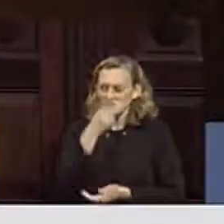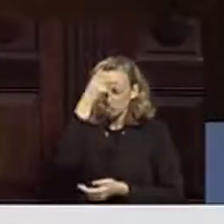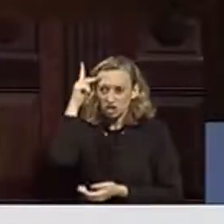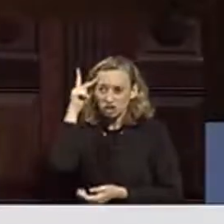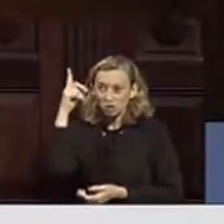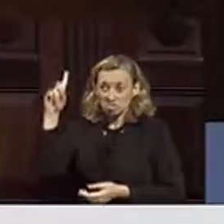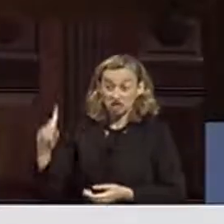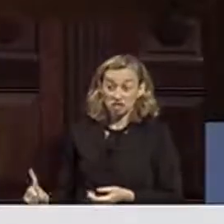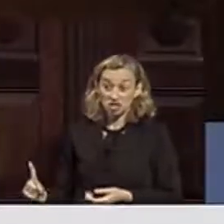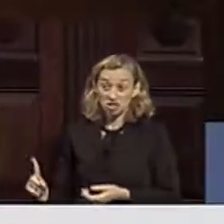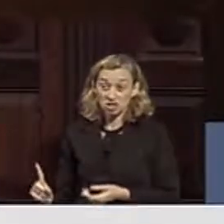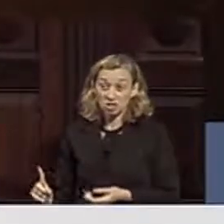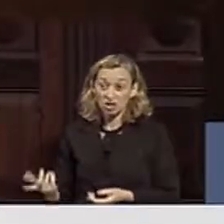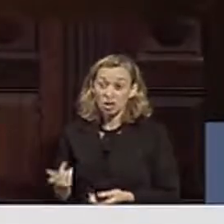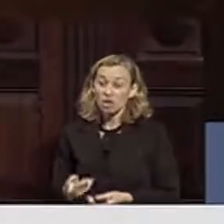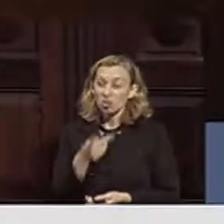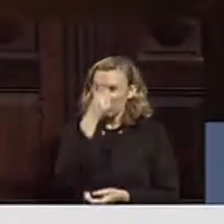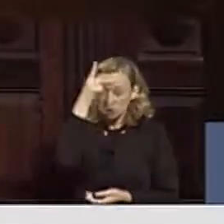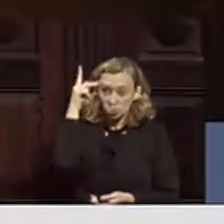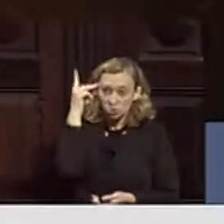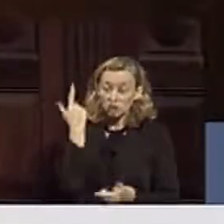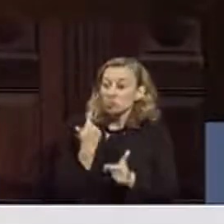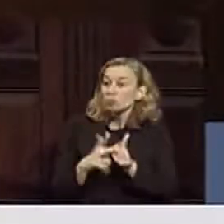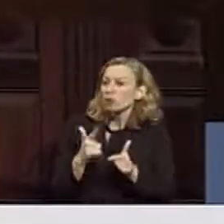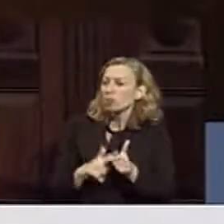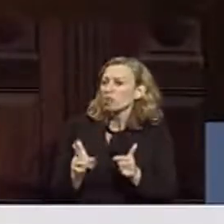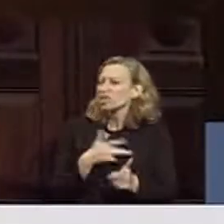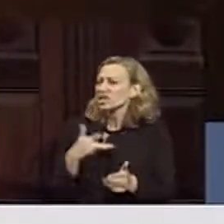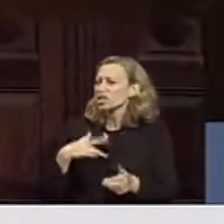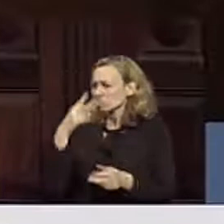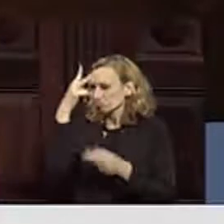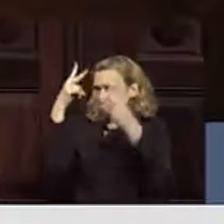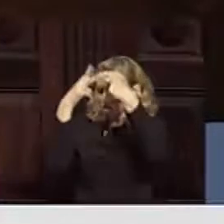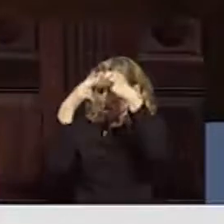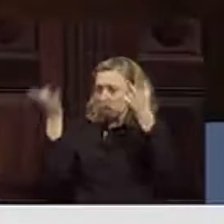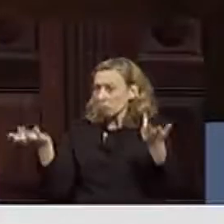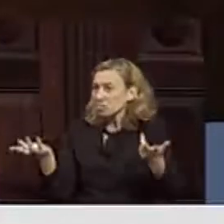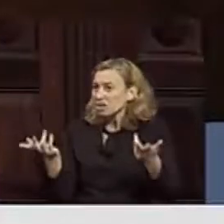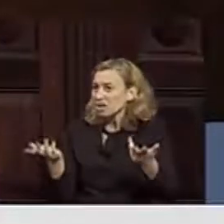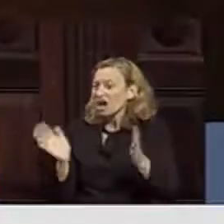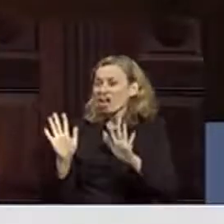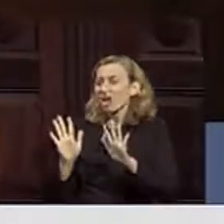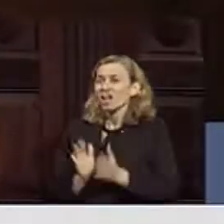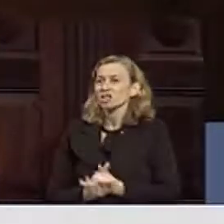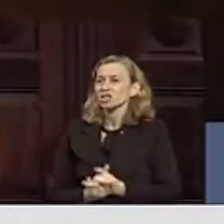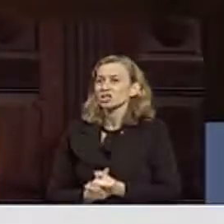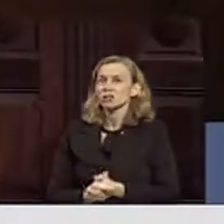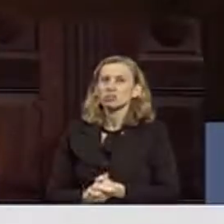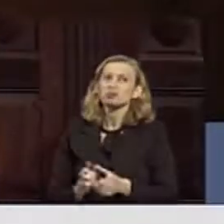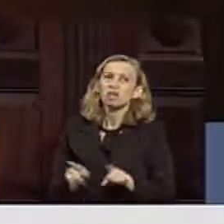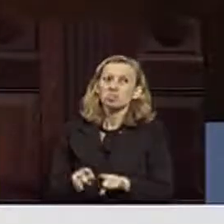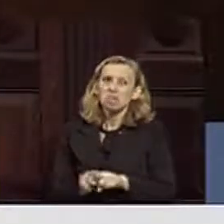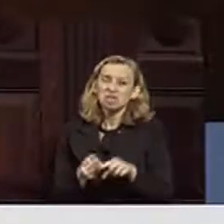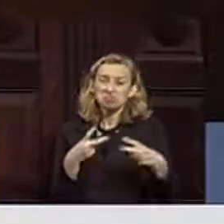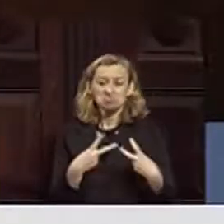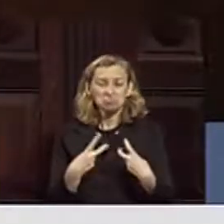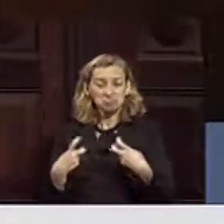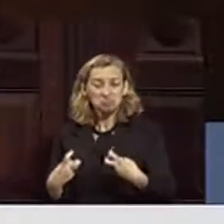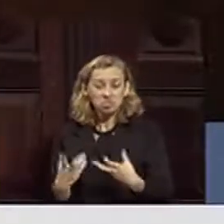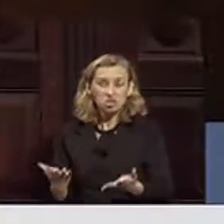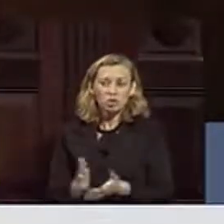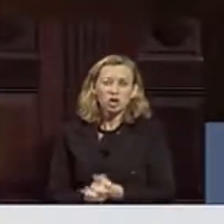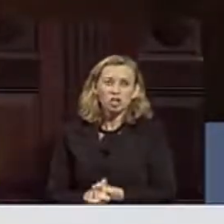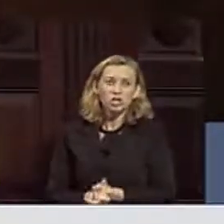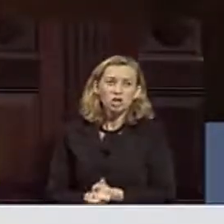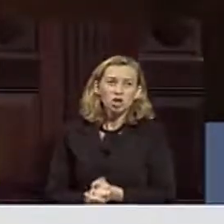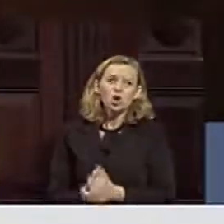deficiência, com as pessoas com problemas de saúde mental. Aliás, um dos casos que me chamou a atenção de um